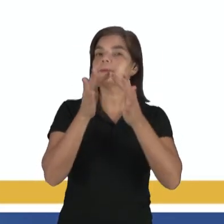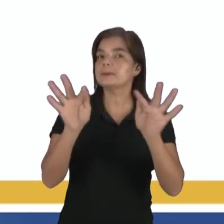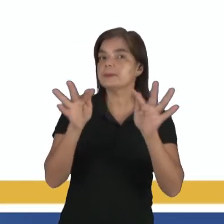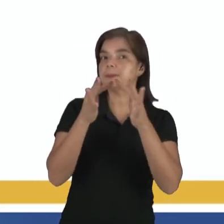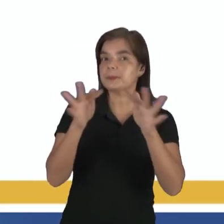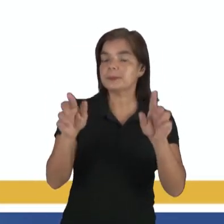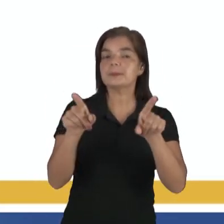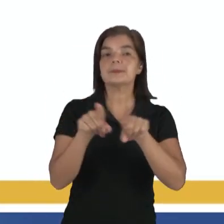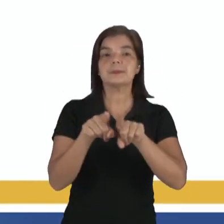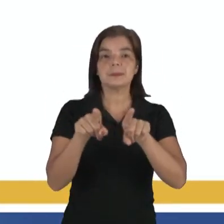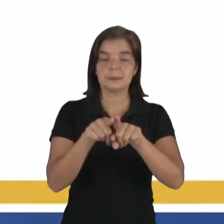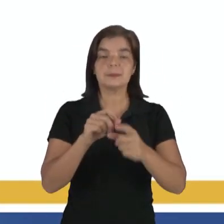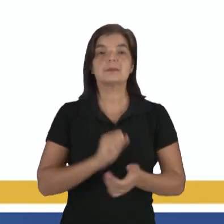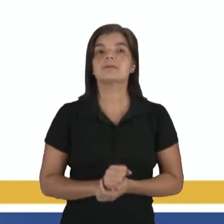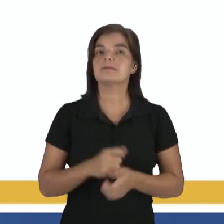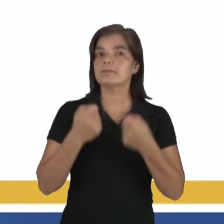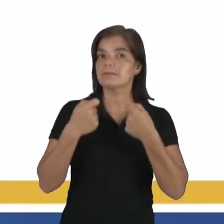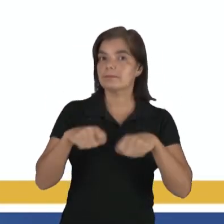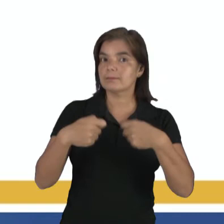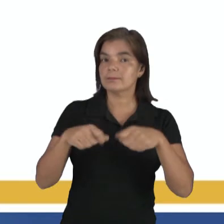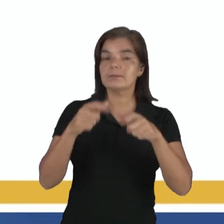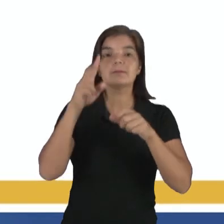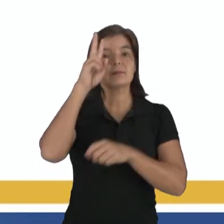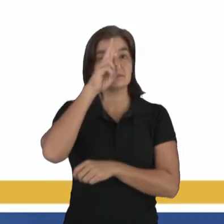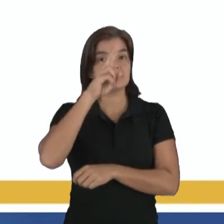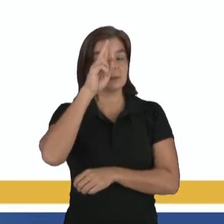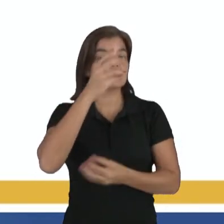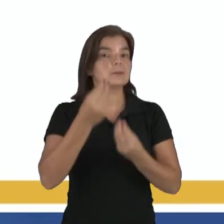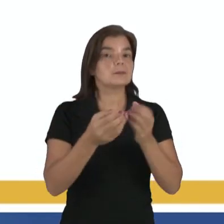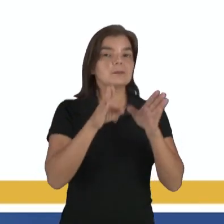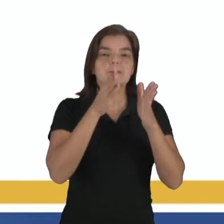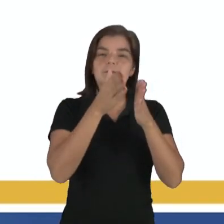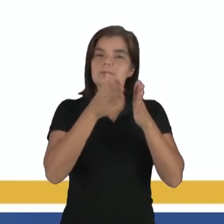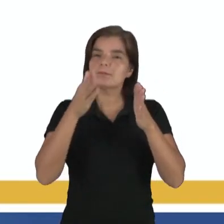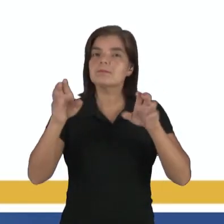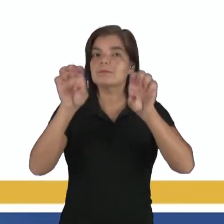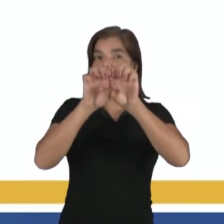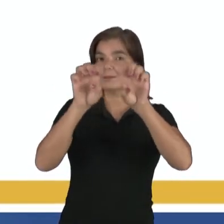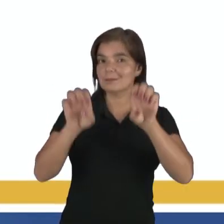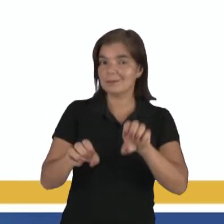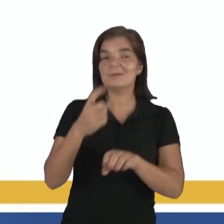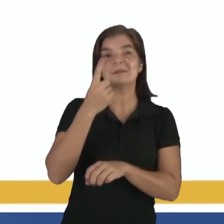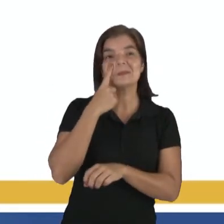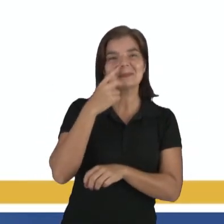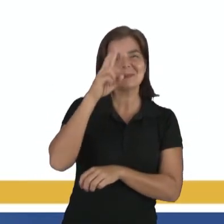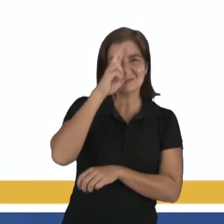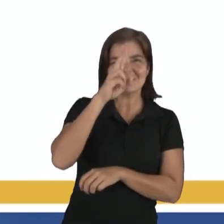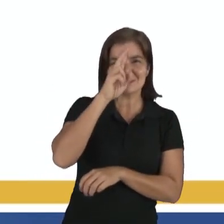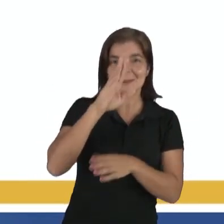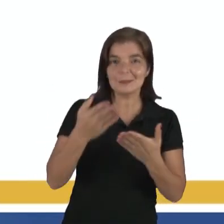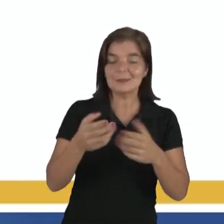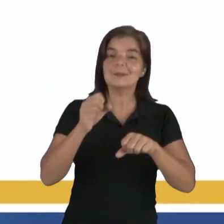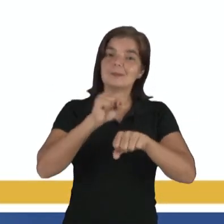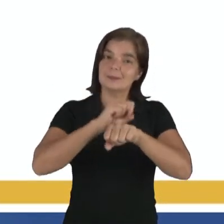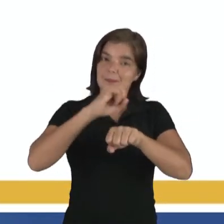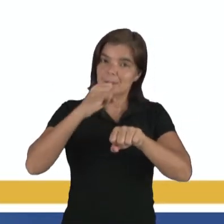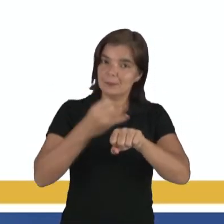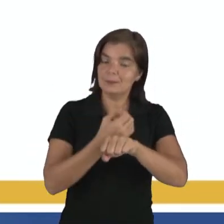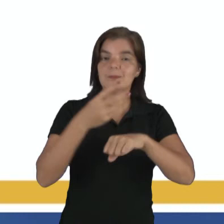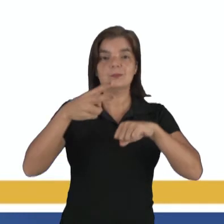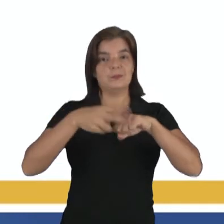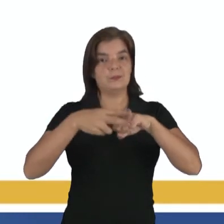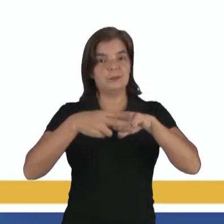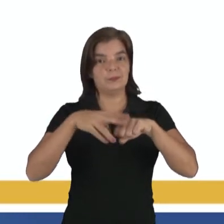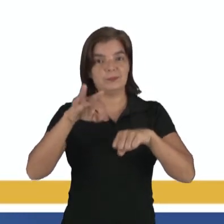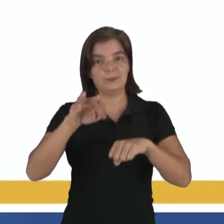essas palavras aí em frases, vocês precisam lembrar muito bem da estrutura que nós acabamos de ver. Lembra lá? Sujeito, verbo